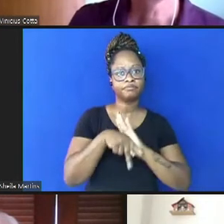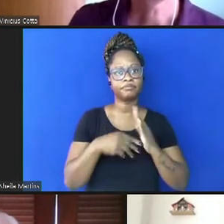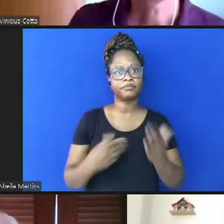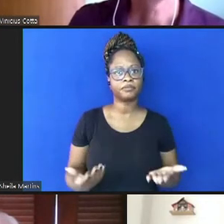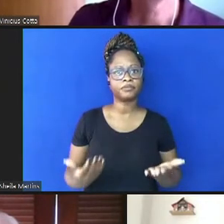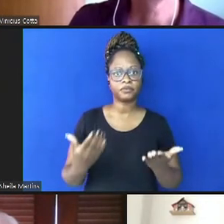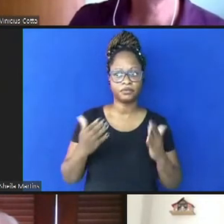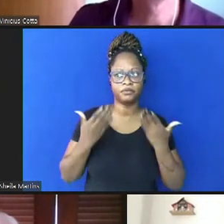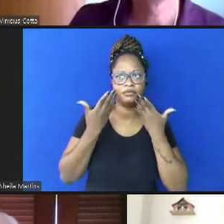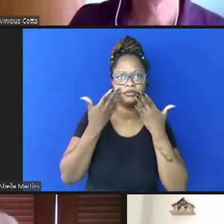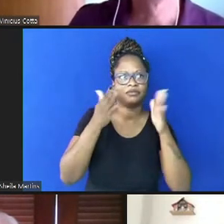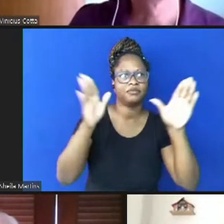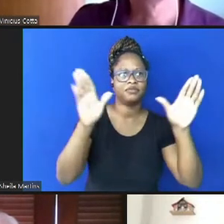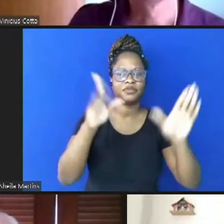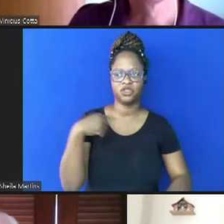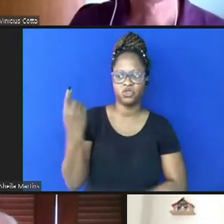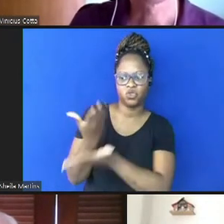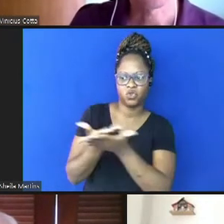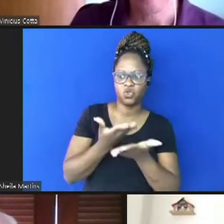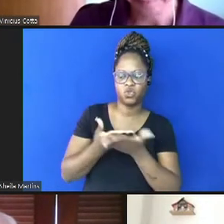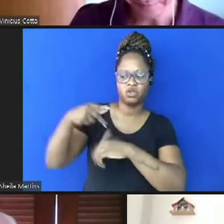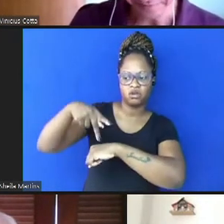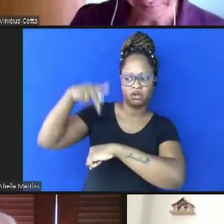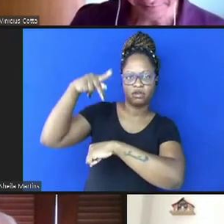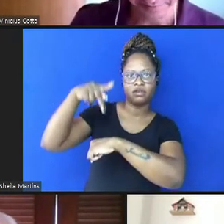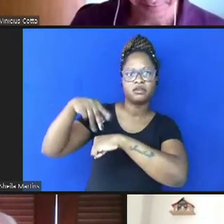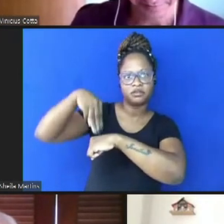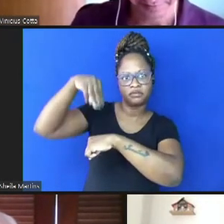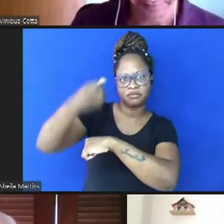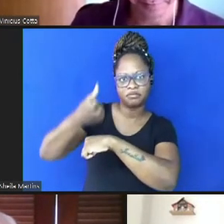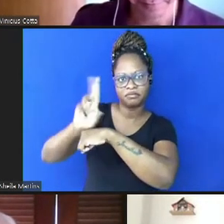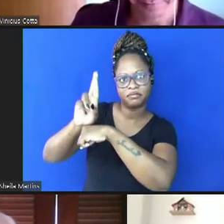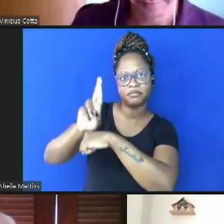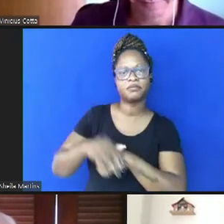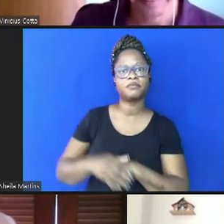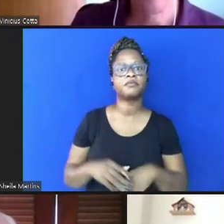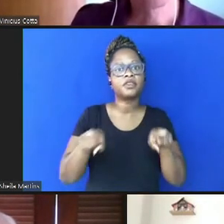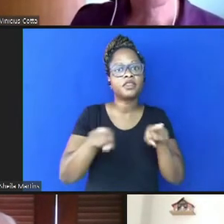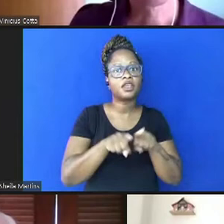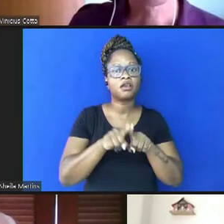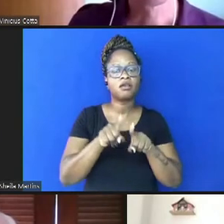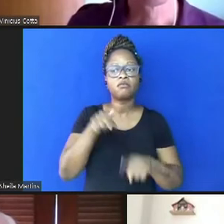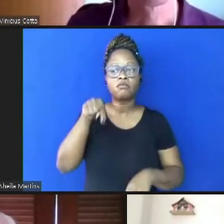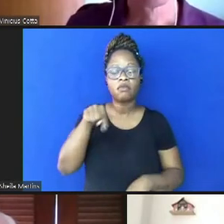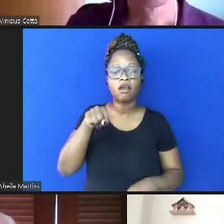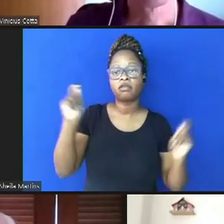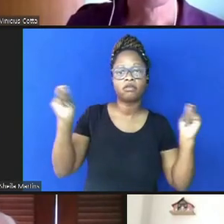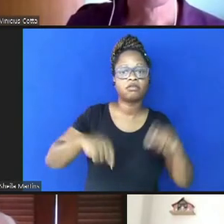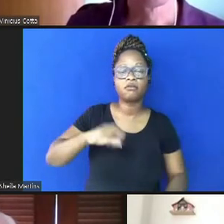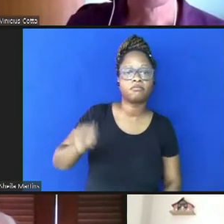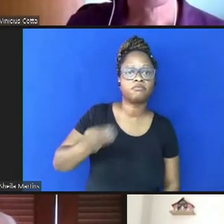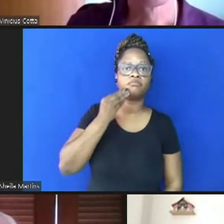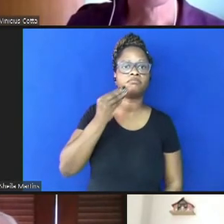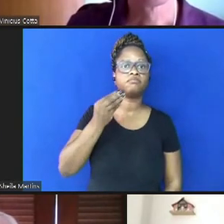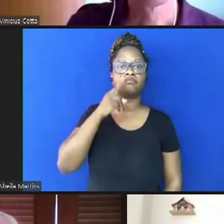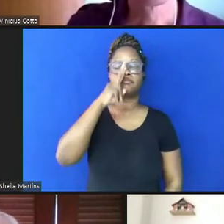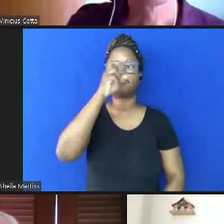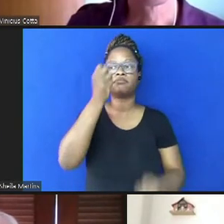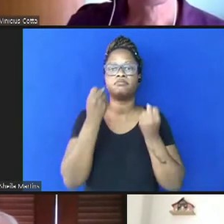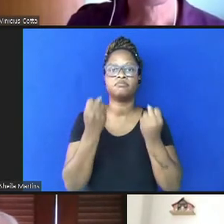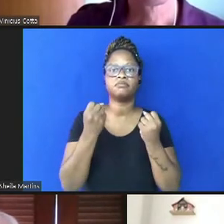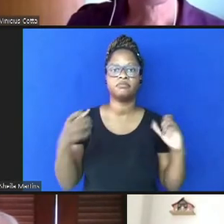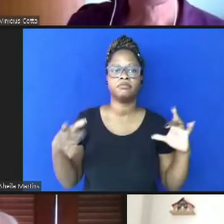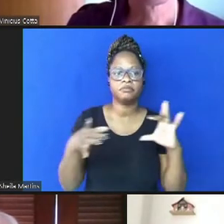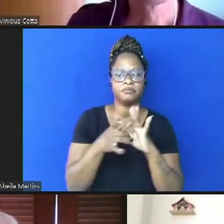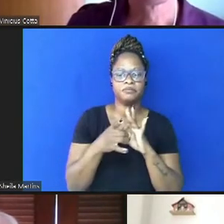abrangendo aí nossos estudantes de pós-graduação, e nós vimos o PRINT como uma grande oportunidade de fortalecer laços que nós